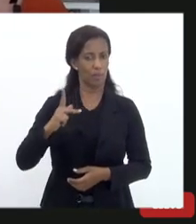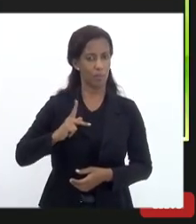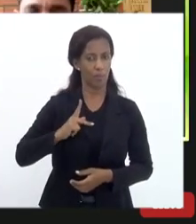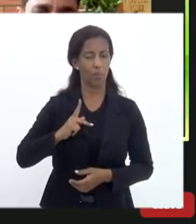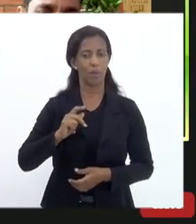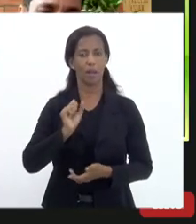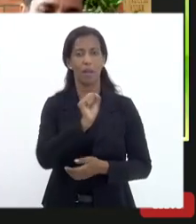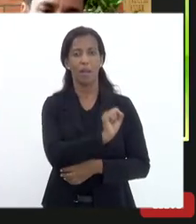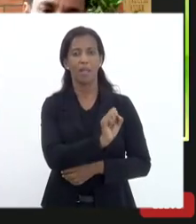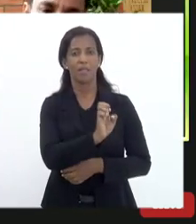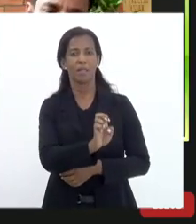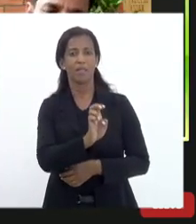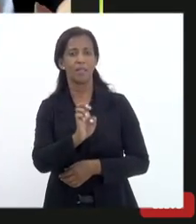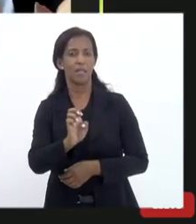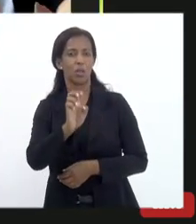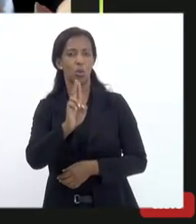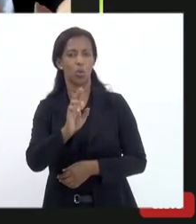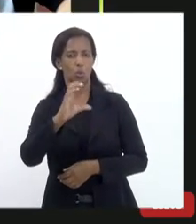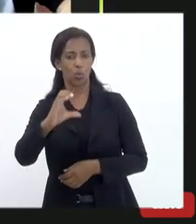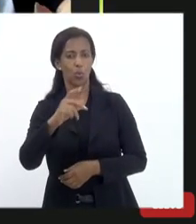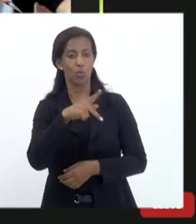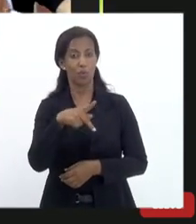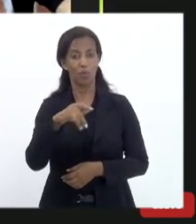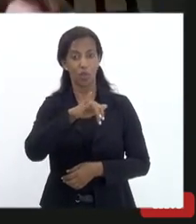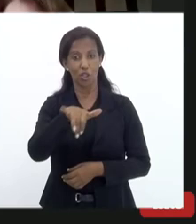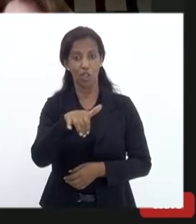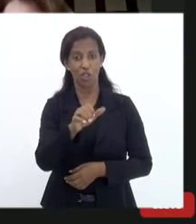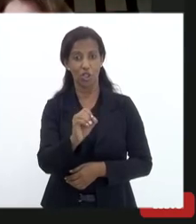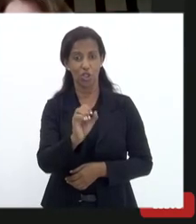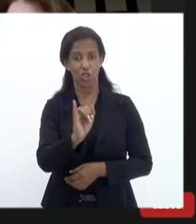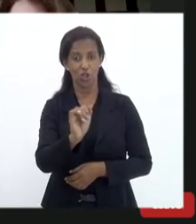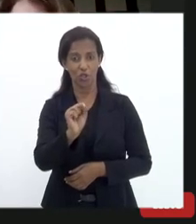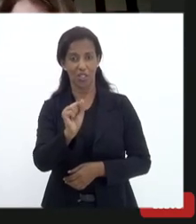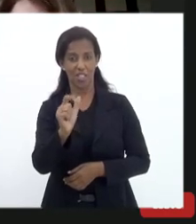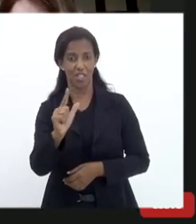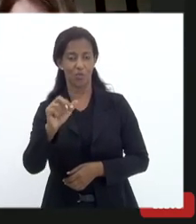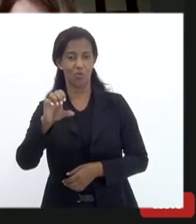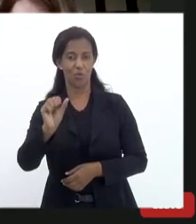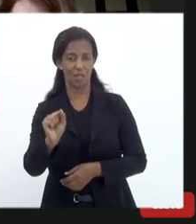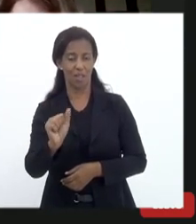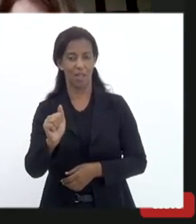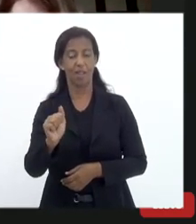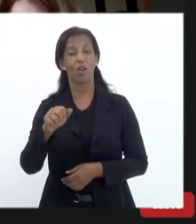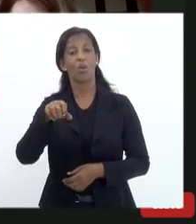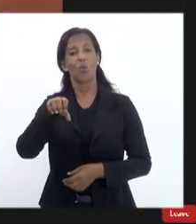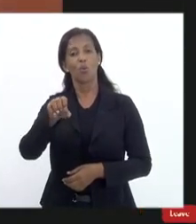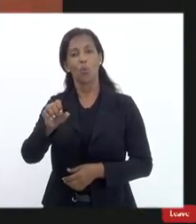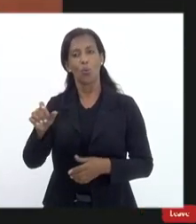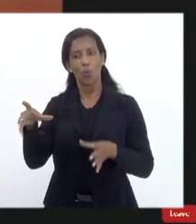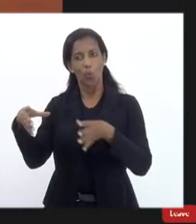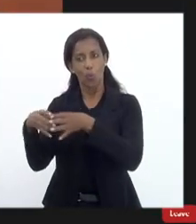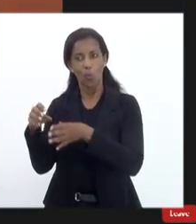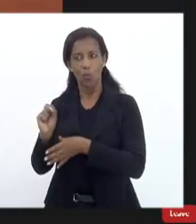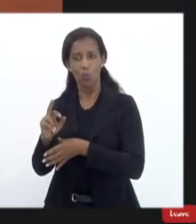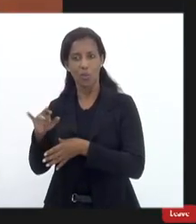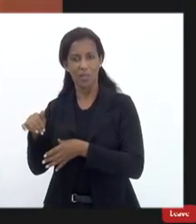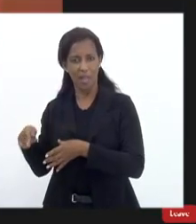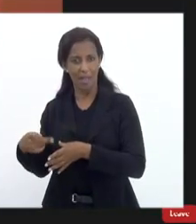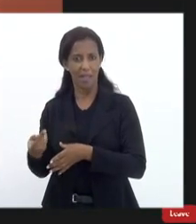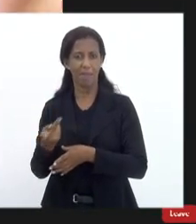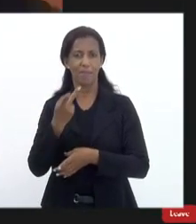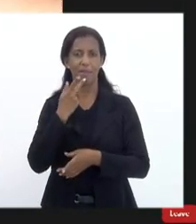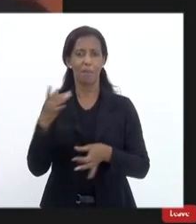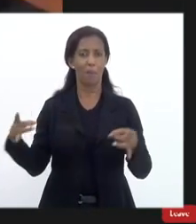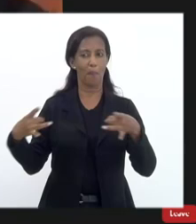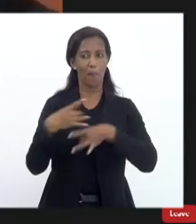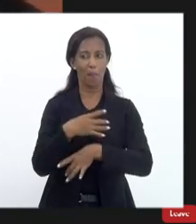a SEDUC, né, professora Joilza, né, o SEP, né, torce aqui para a